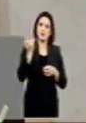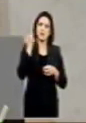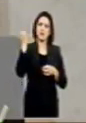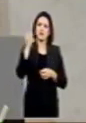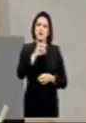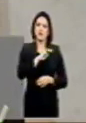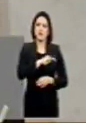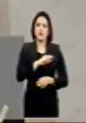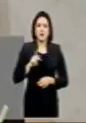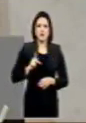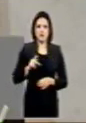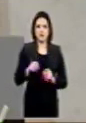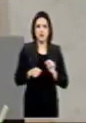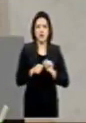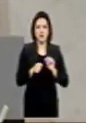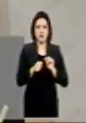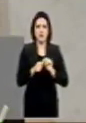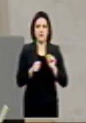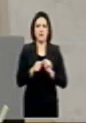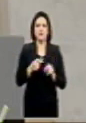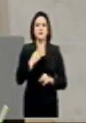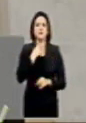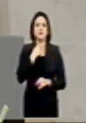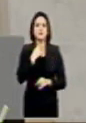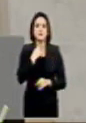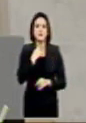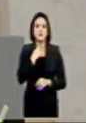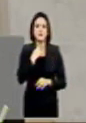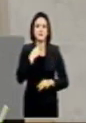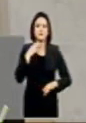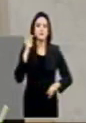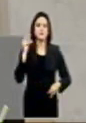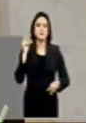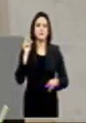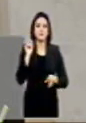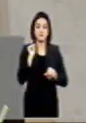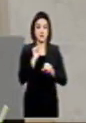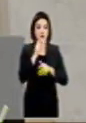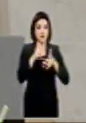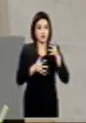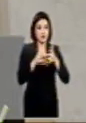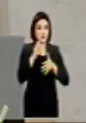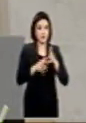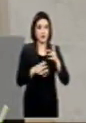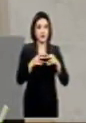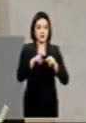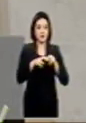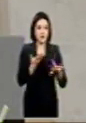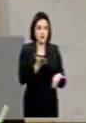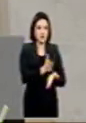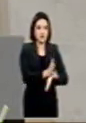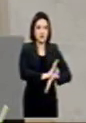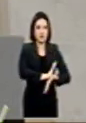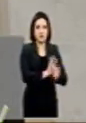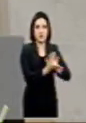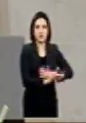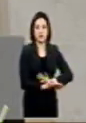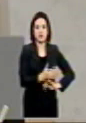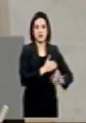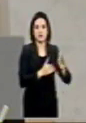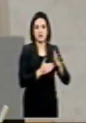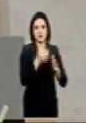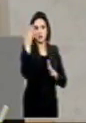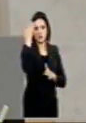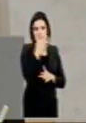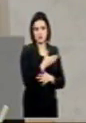Público, não possa ser inibida pela destruição dessas provas. A PGR pediu a